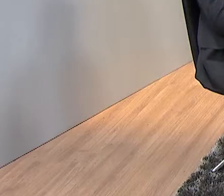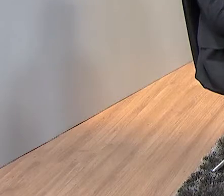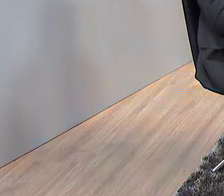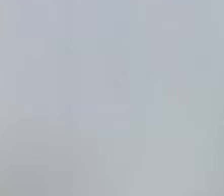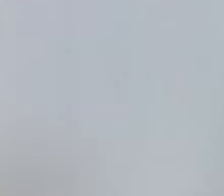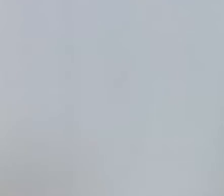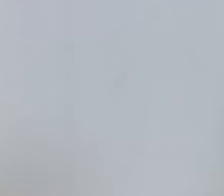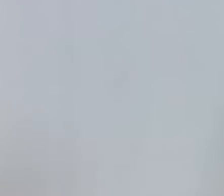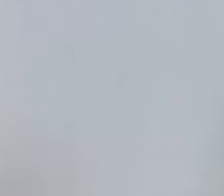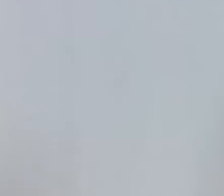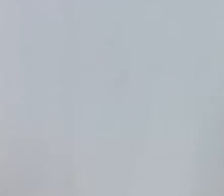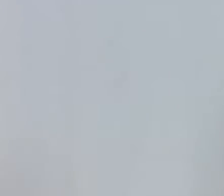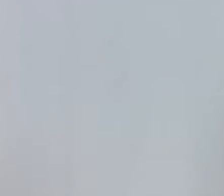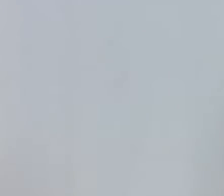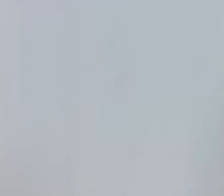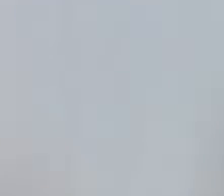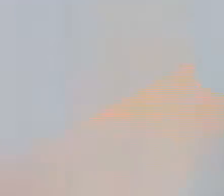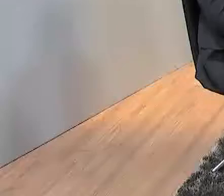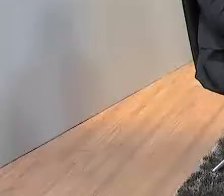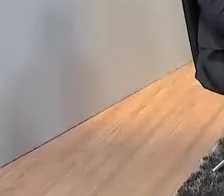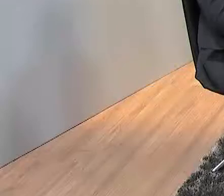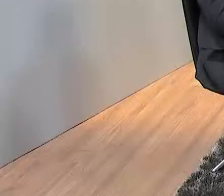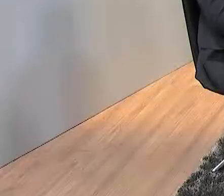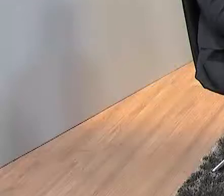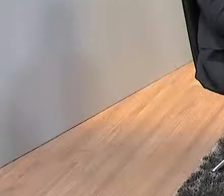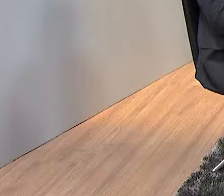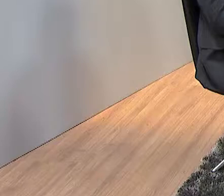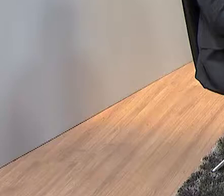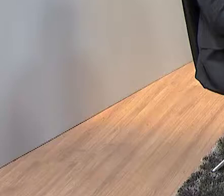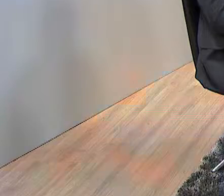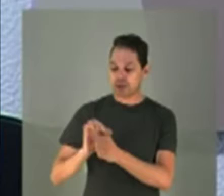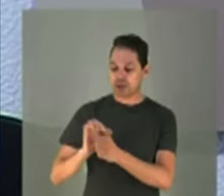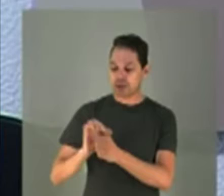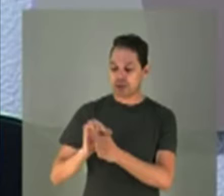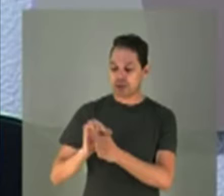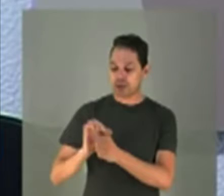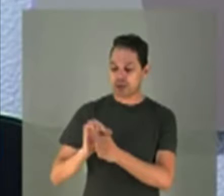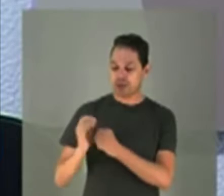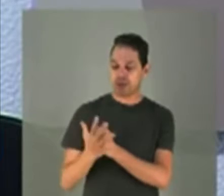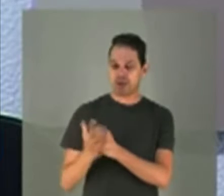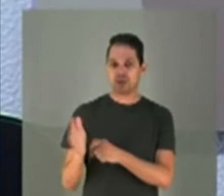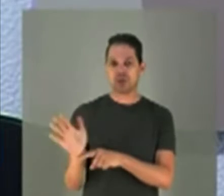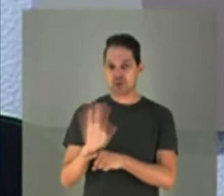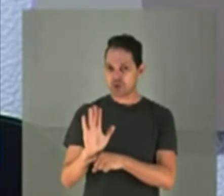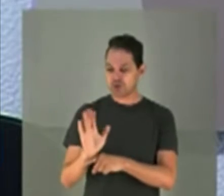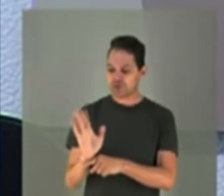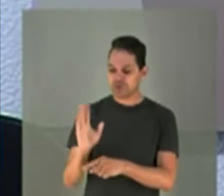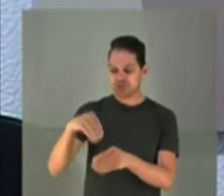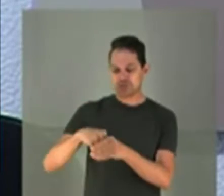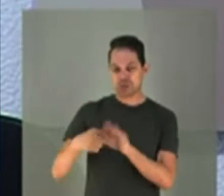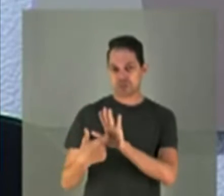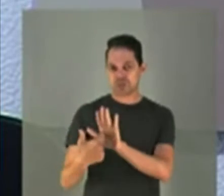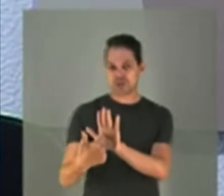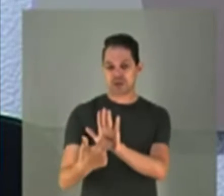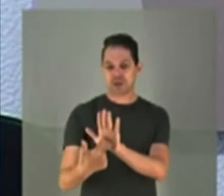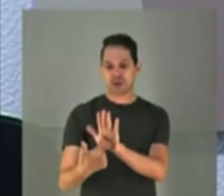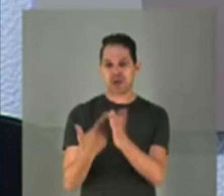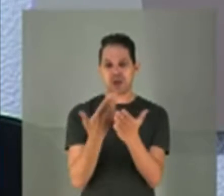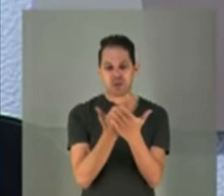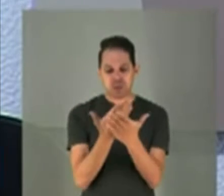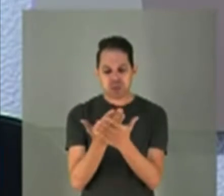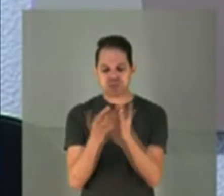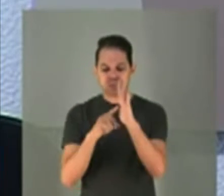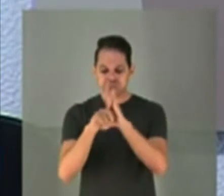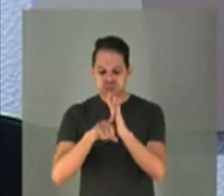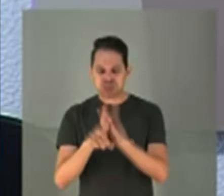pandemia no Brasil. Vamos dar uma agora, está na tela. Vamos lá. Eu acompanhei e estudei muito essa questão